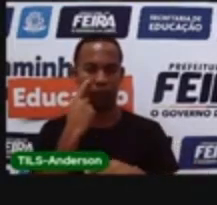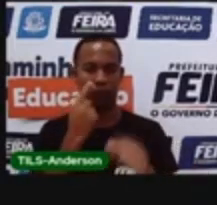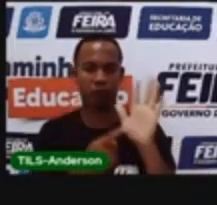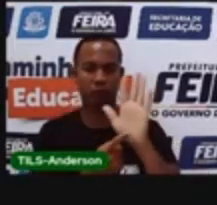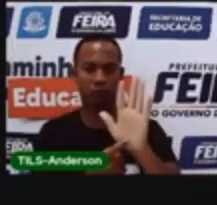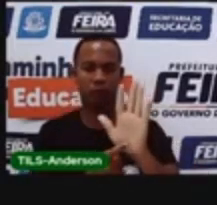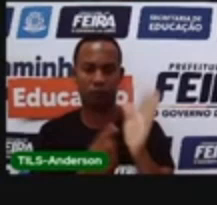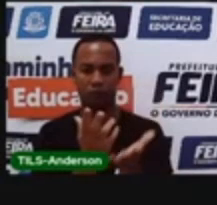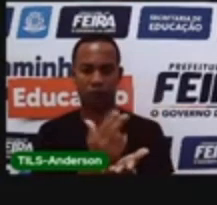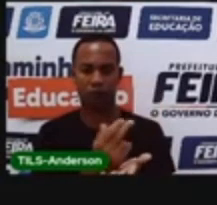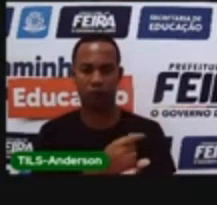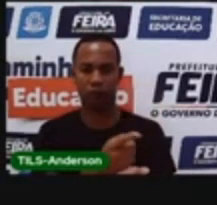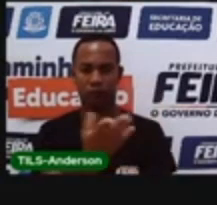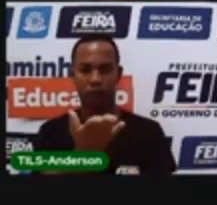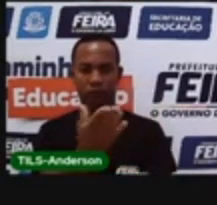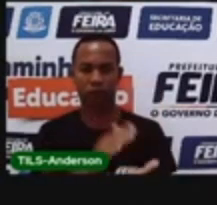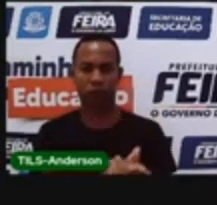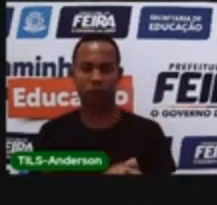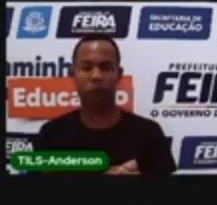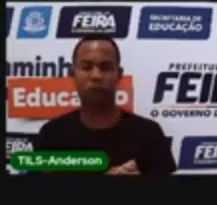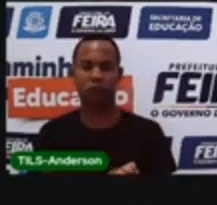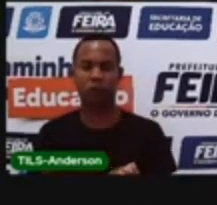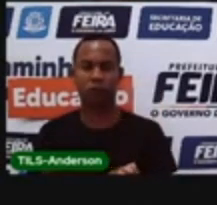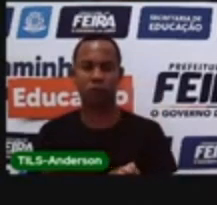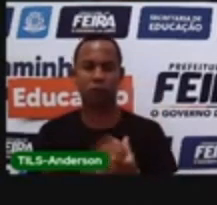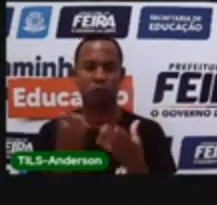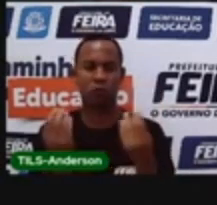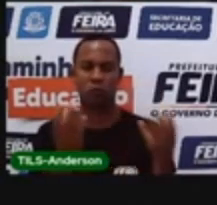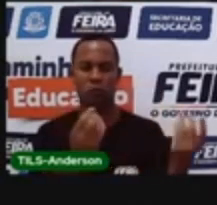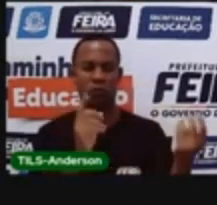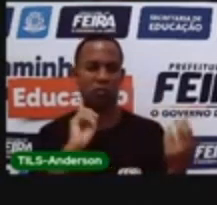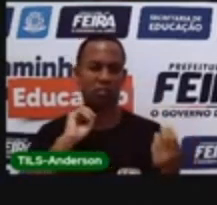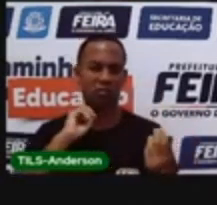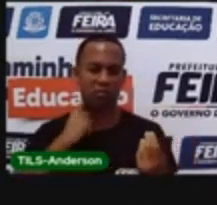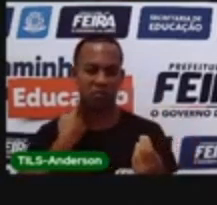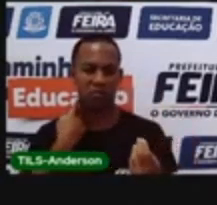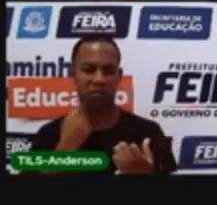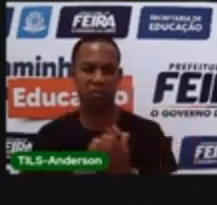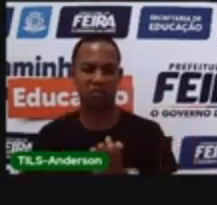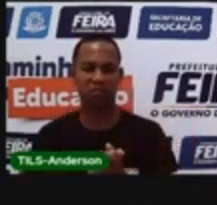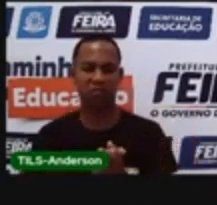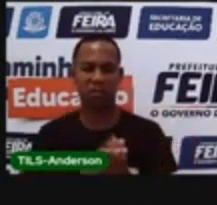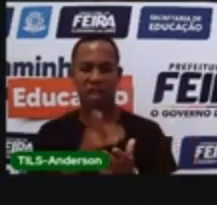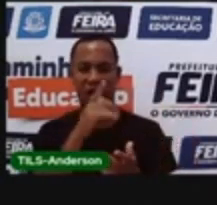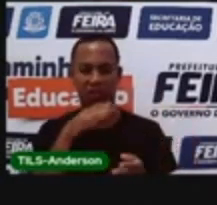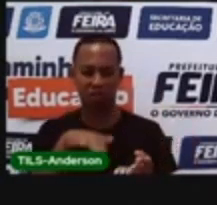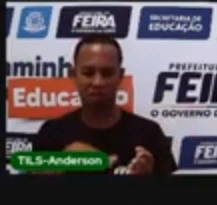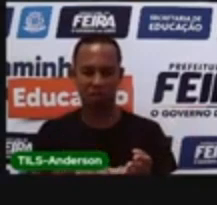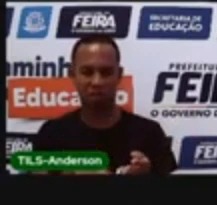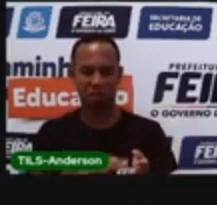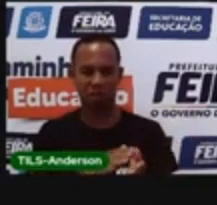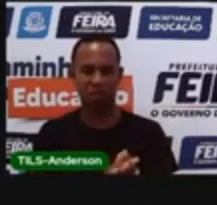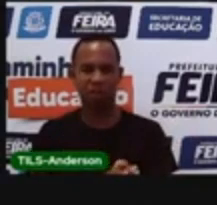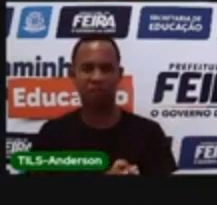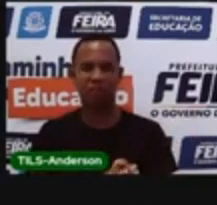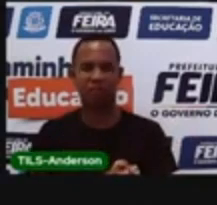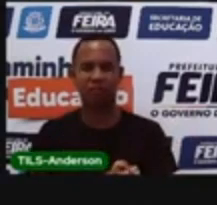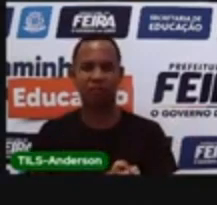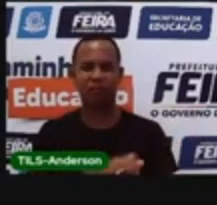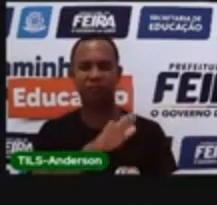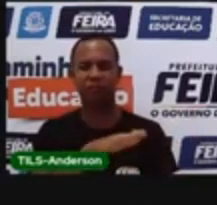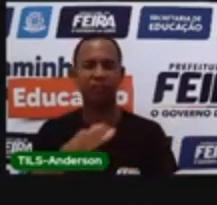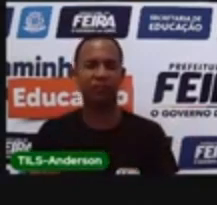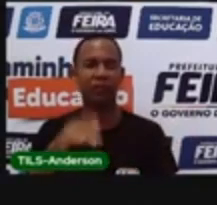aqui do menino, né? Olhando para esse riacho cheio de lixo. Aí vamos imaginar que essa criança entre nesse